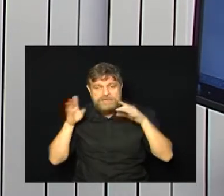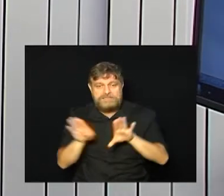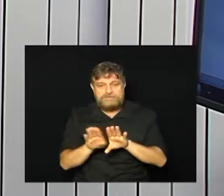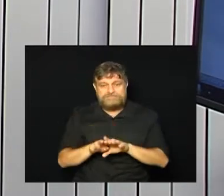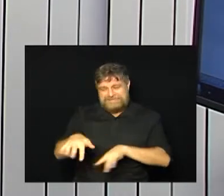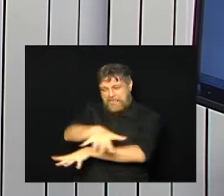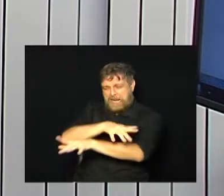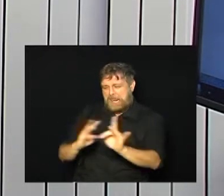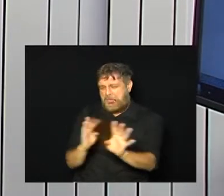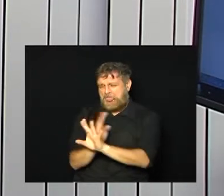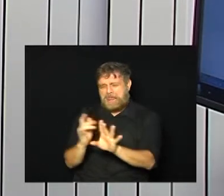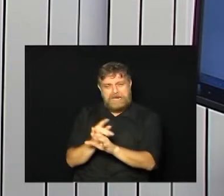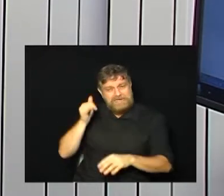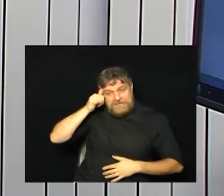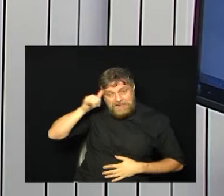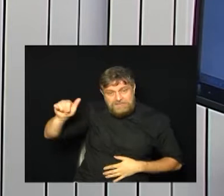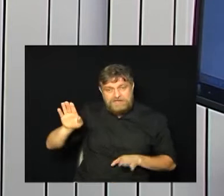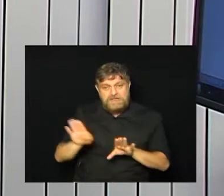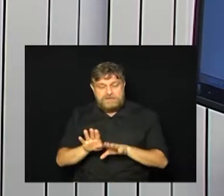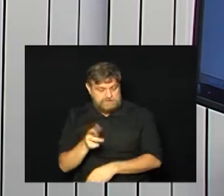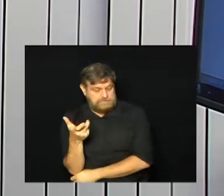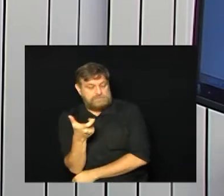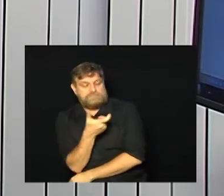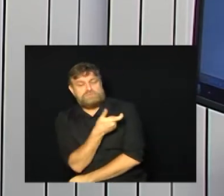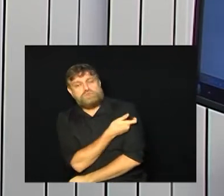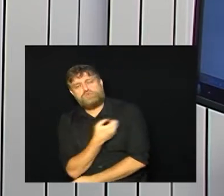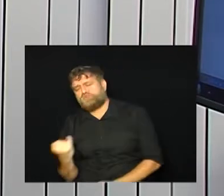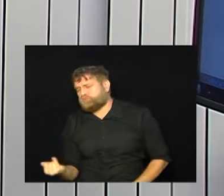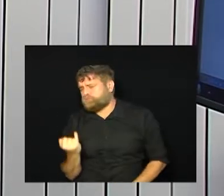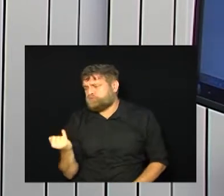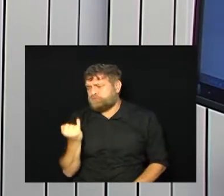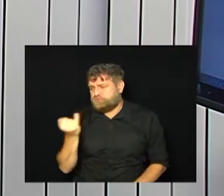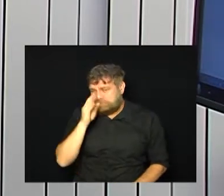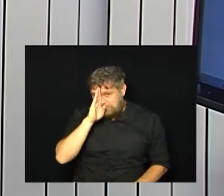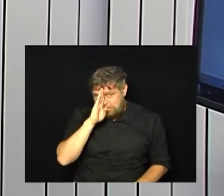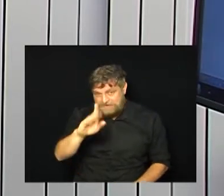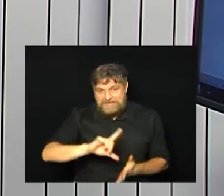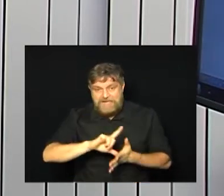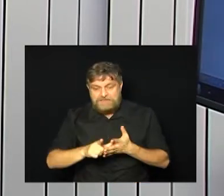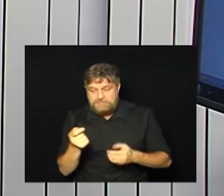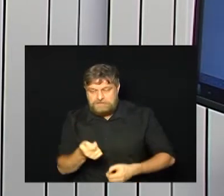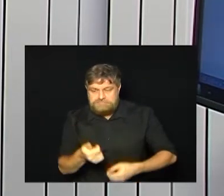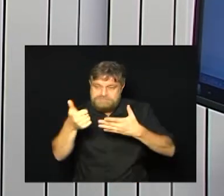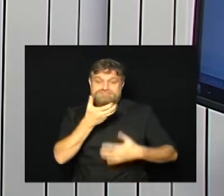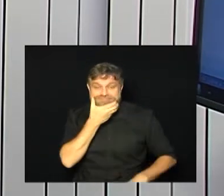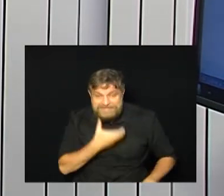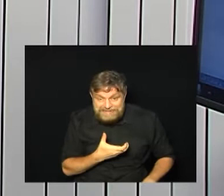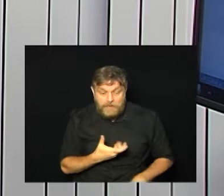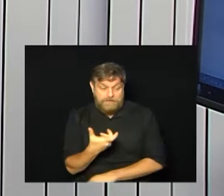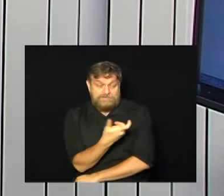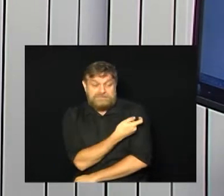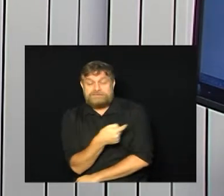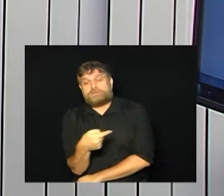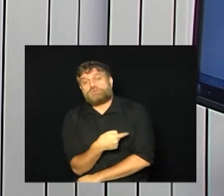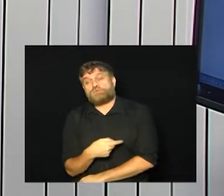evitar aglomeração. É importante a questão da vacinação, principalmente agora após as festas, né? E claro que tudo isso que eu